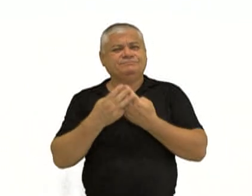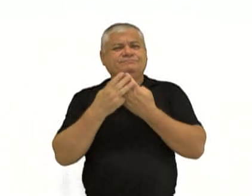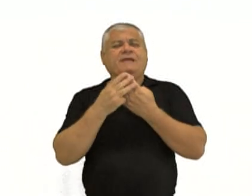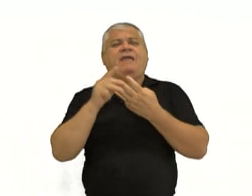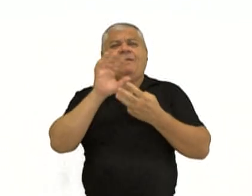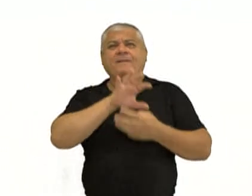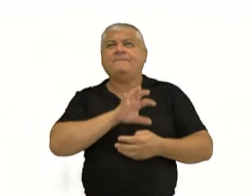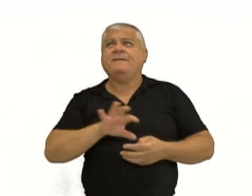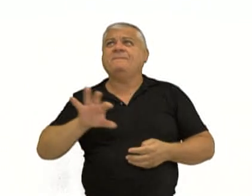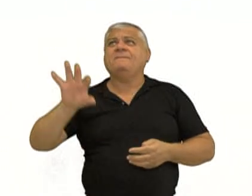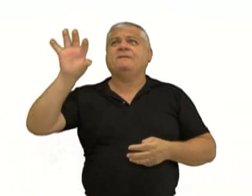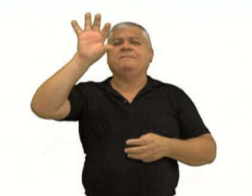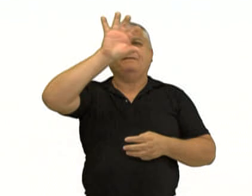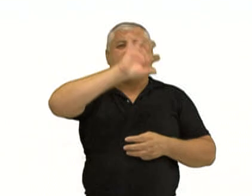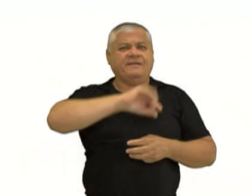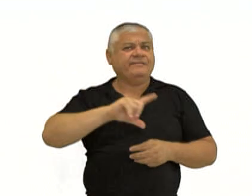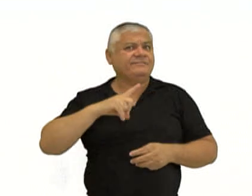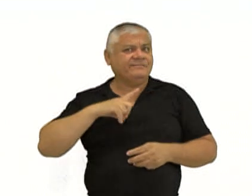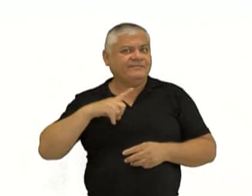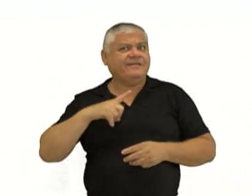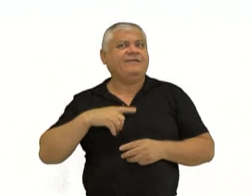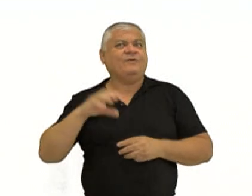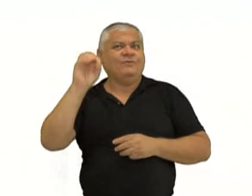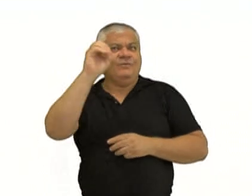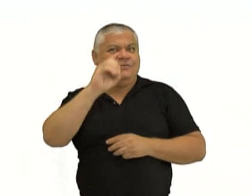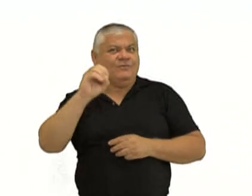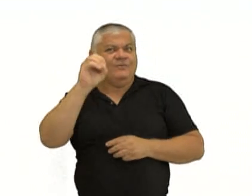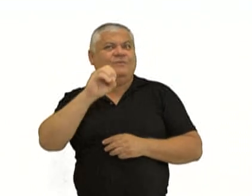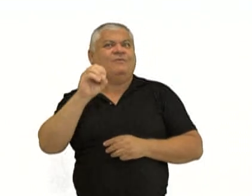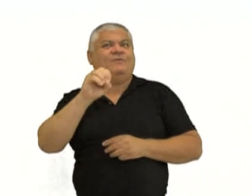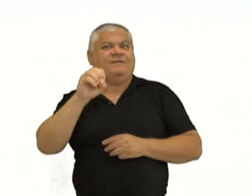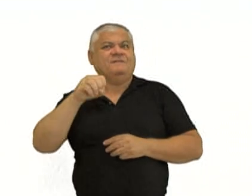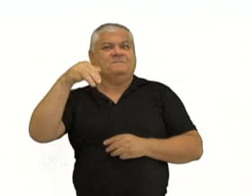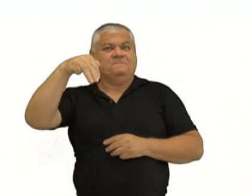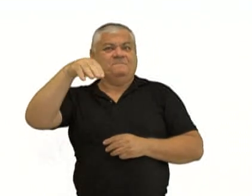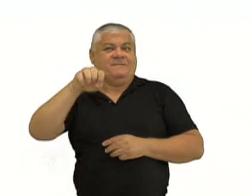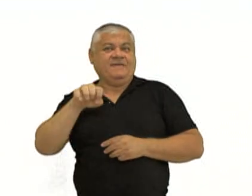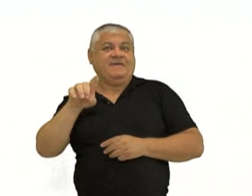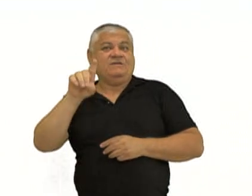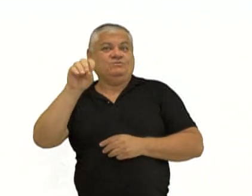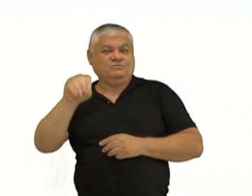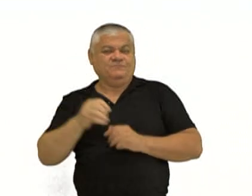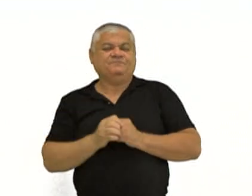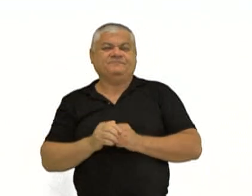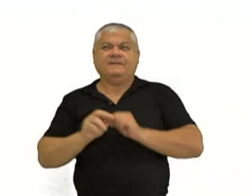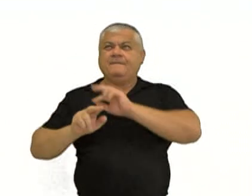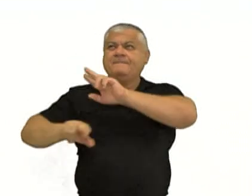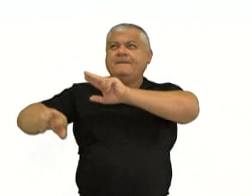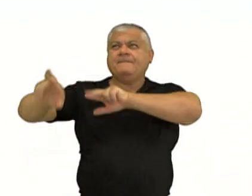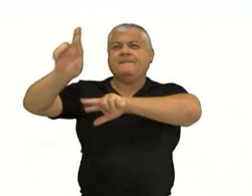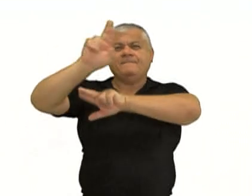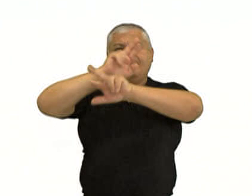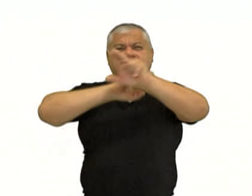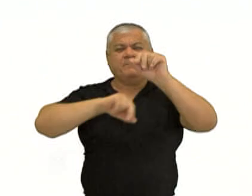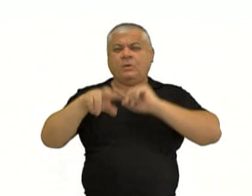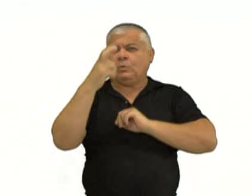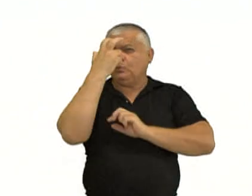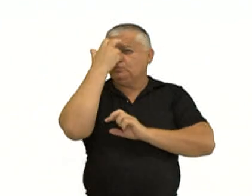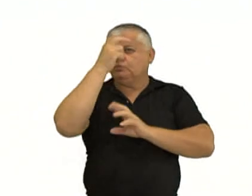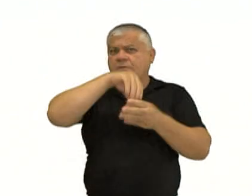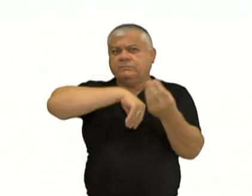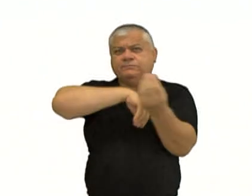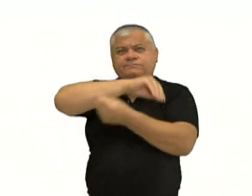continente asiático, da porção aqui do Oriente Médio. É um continente com uma diversidade cultural muito